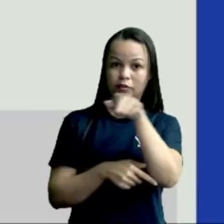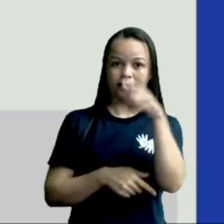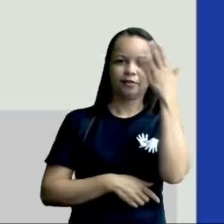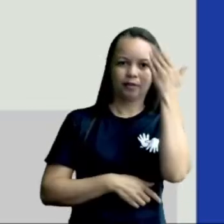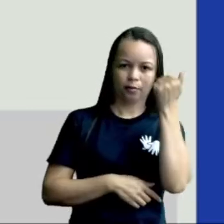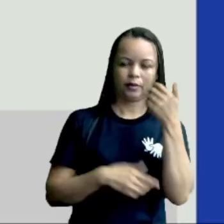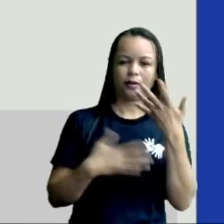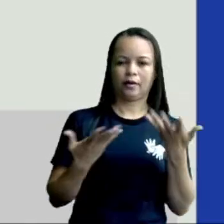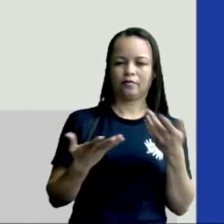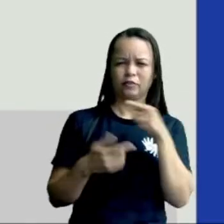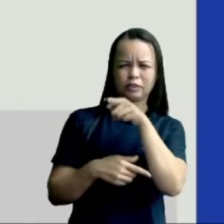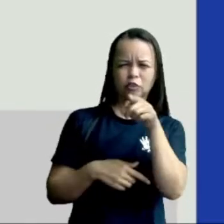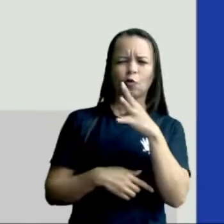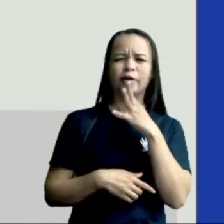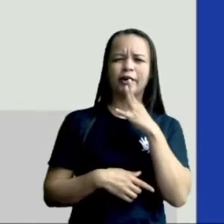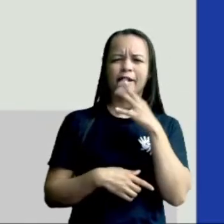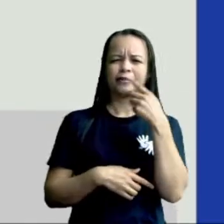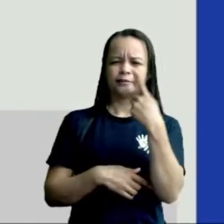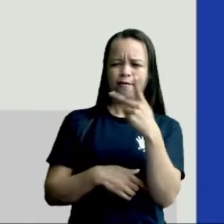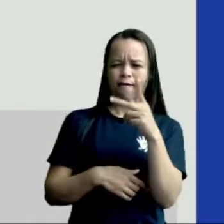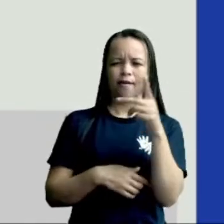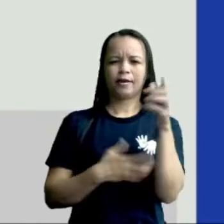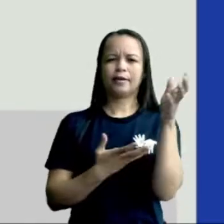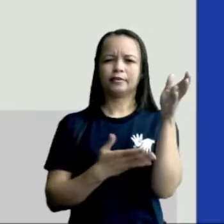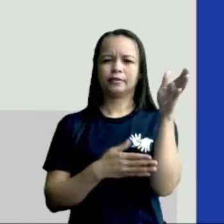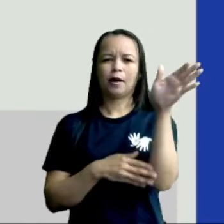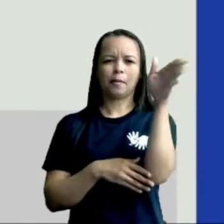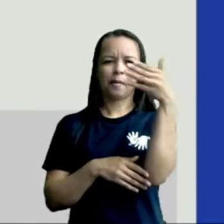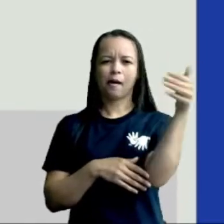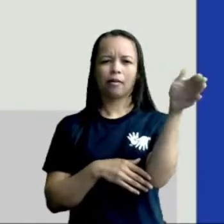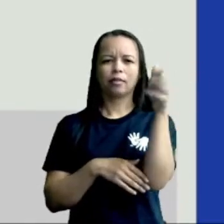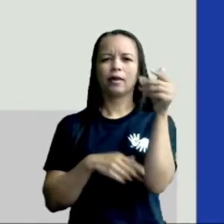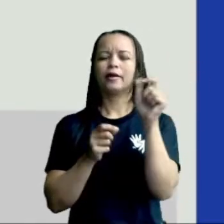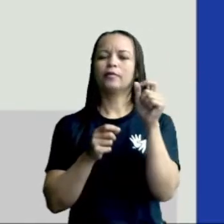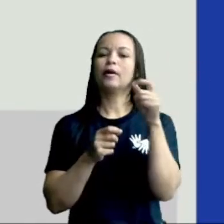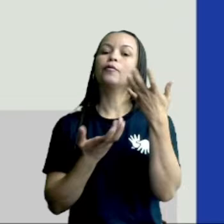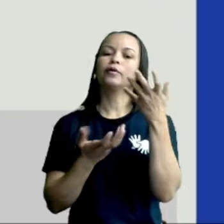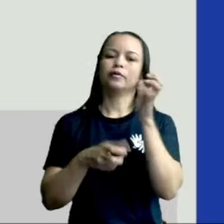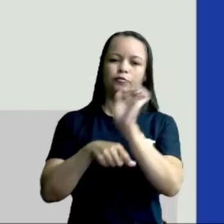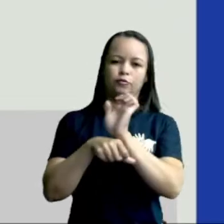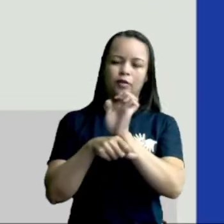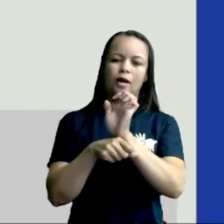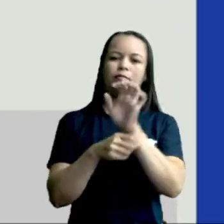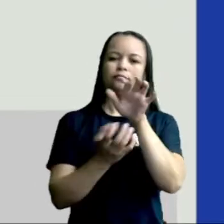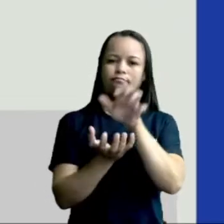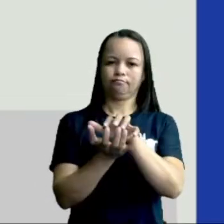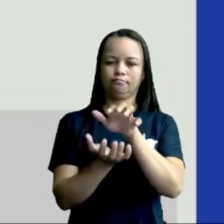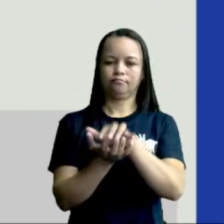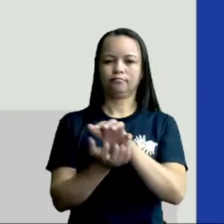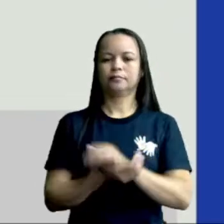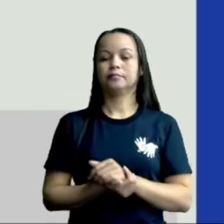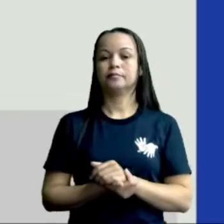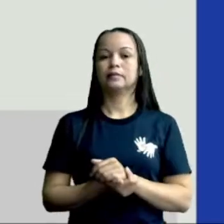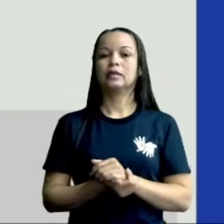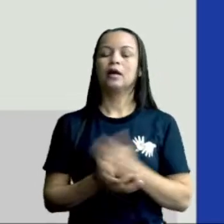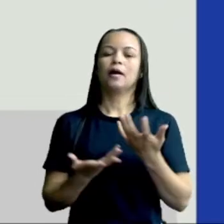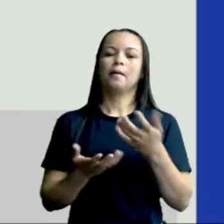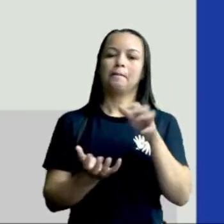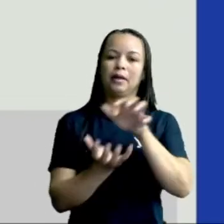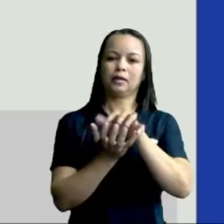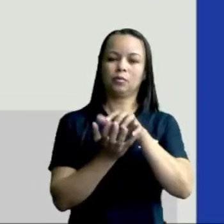conhece essa bandeira? Essa bandeira é a bandeira do nosso estado, de Pernambuco. Pernambuco tem